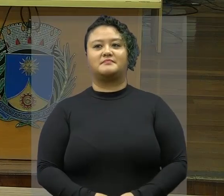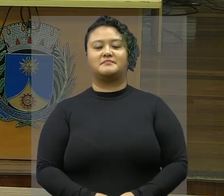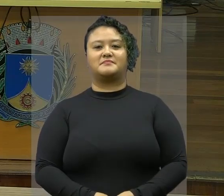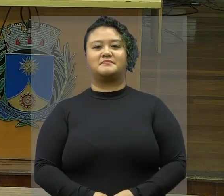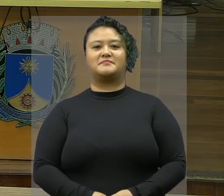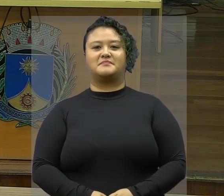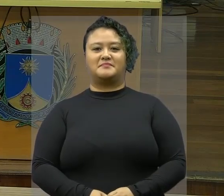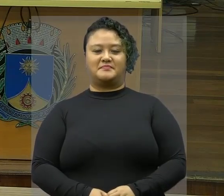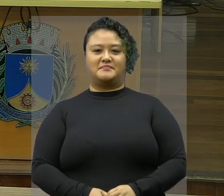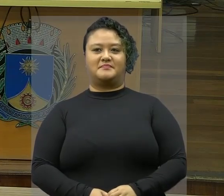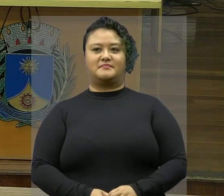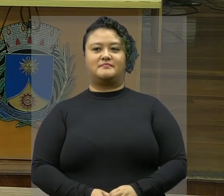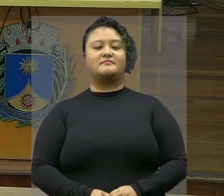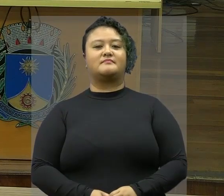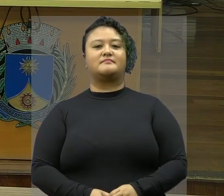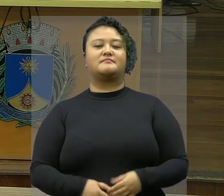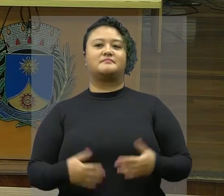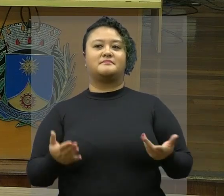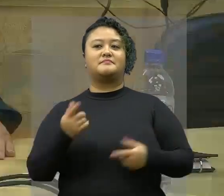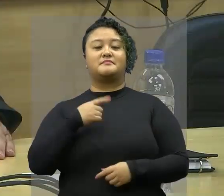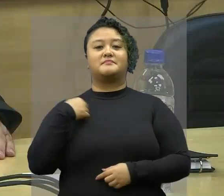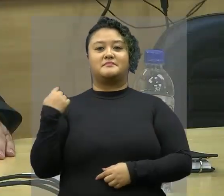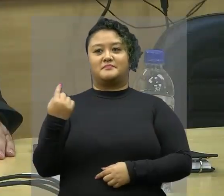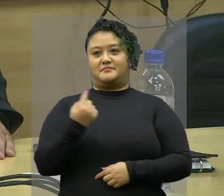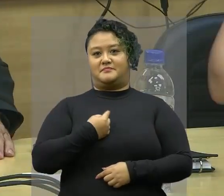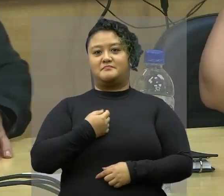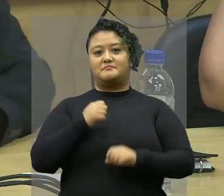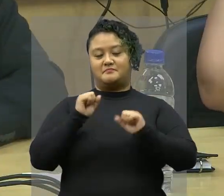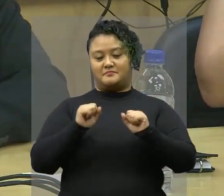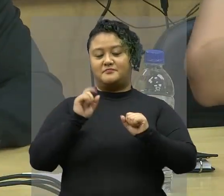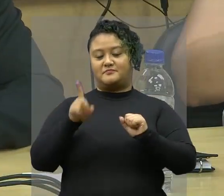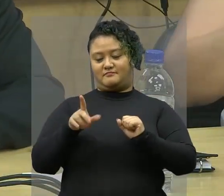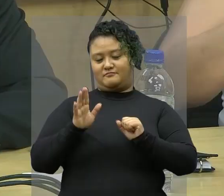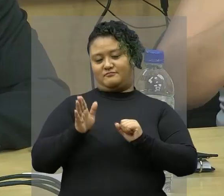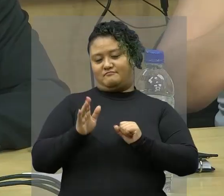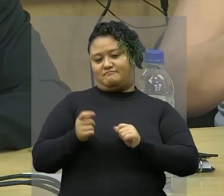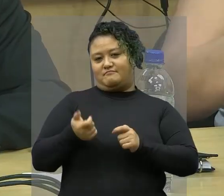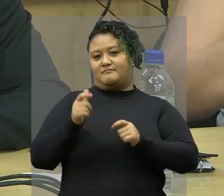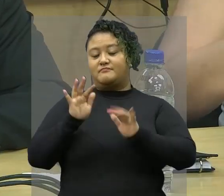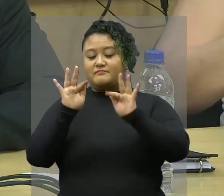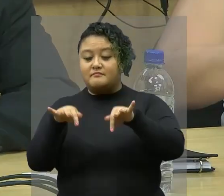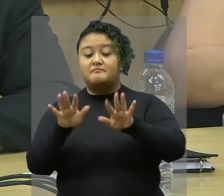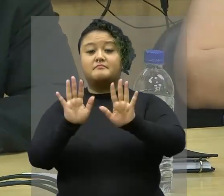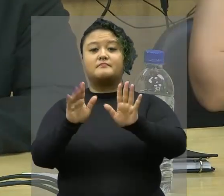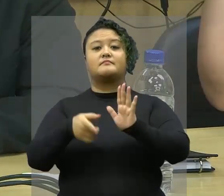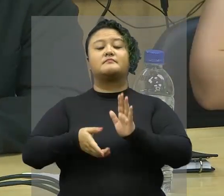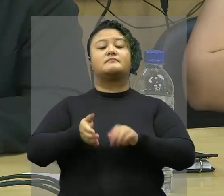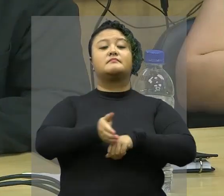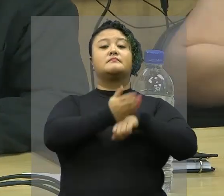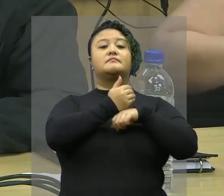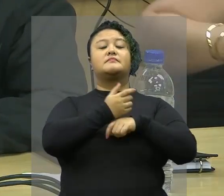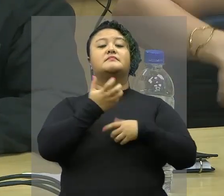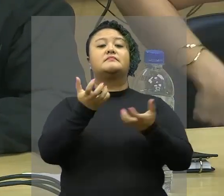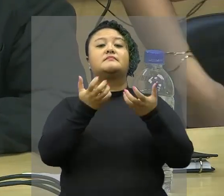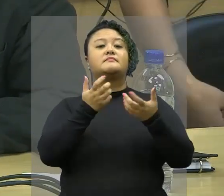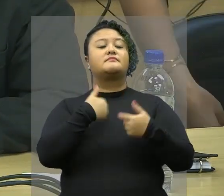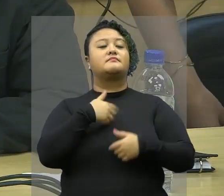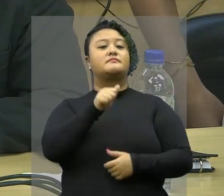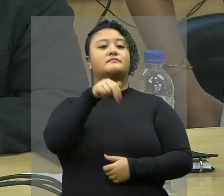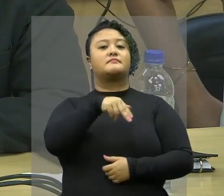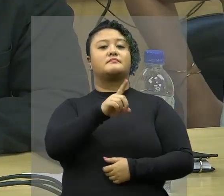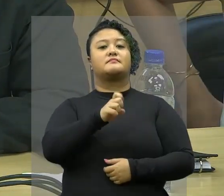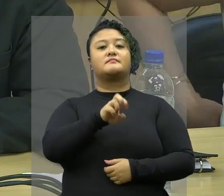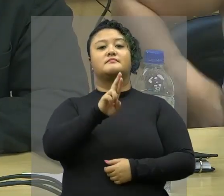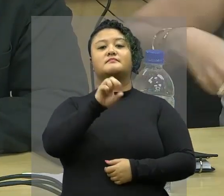Alô? A gente pode partir para o encerramento, mas eu gostaria só que o Anderson colocasse como que está